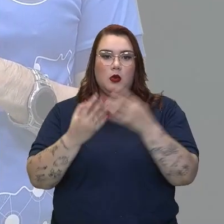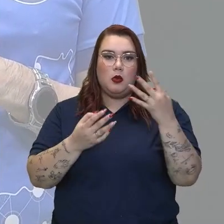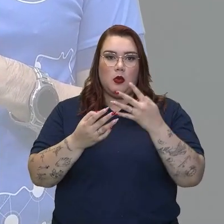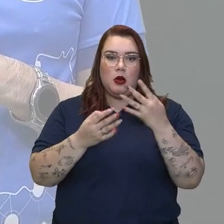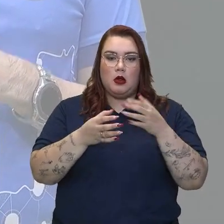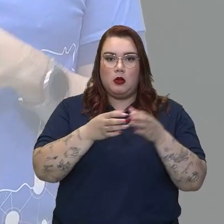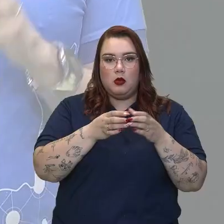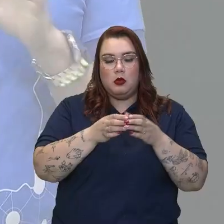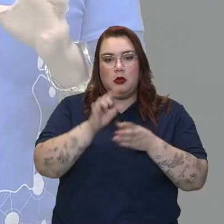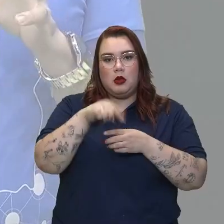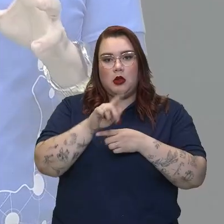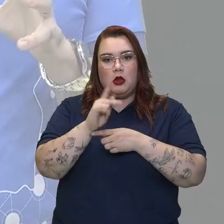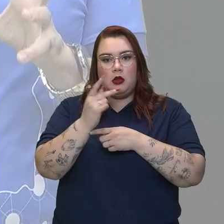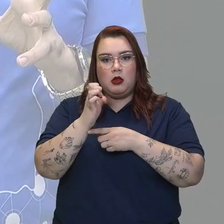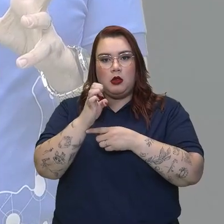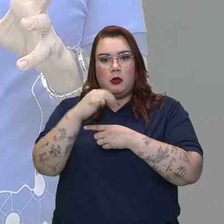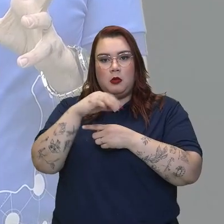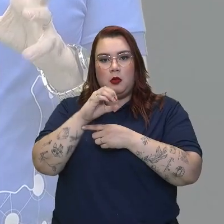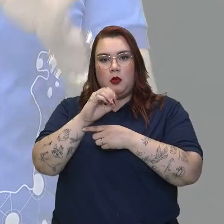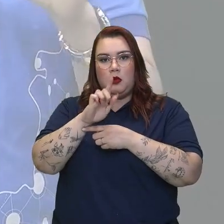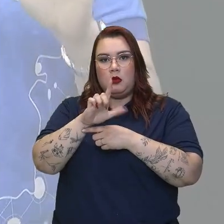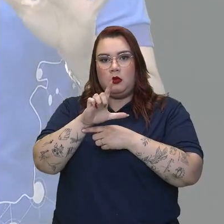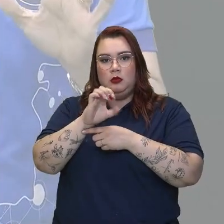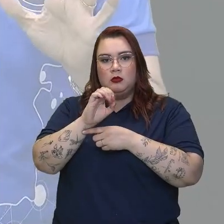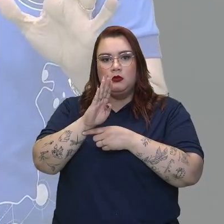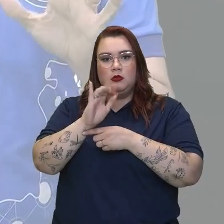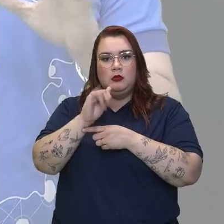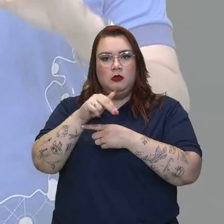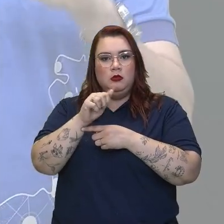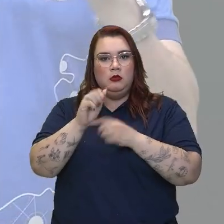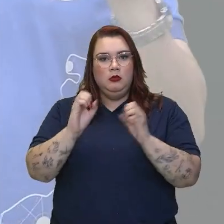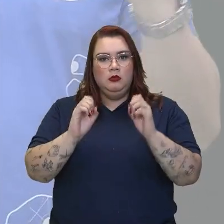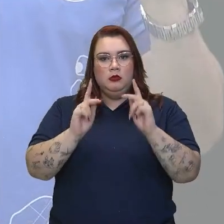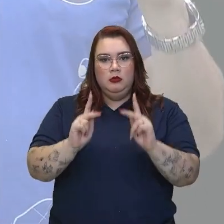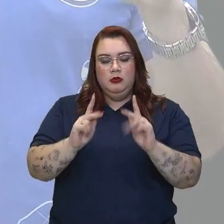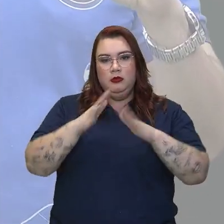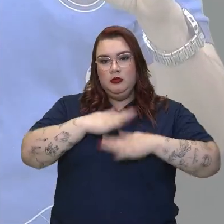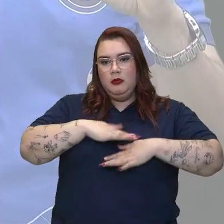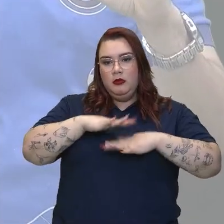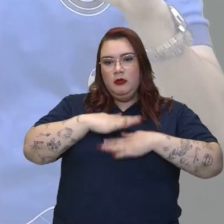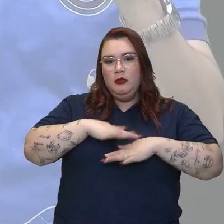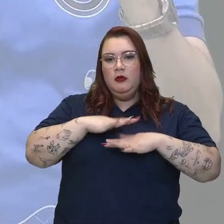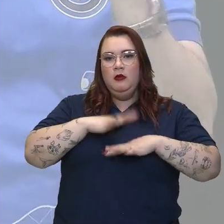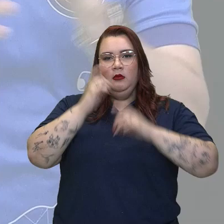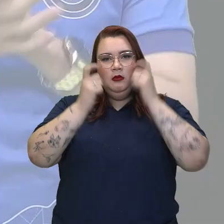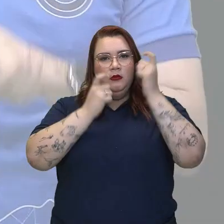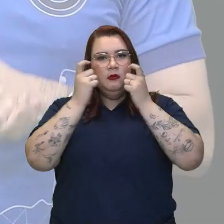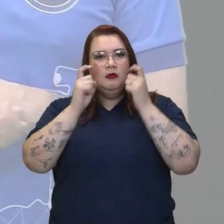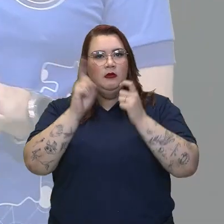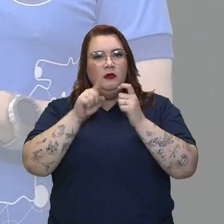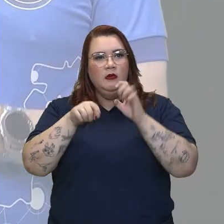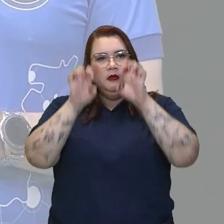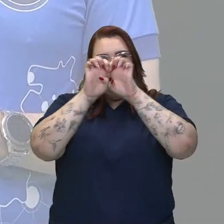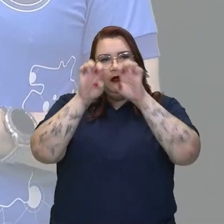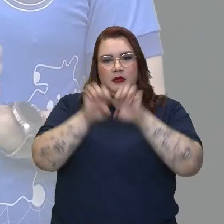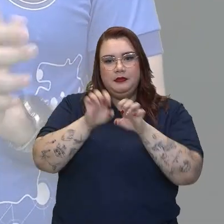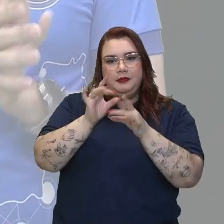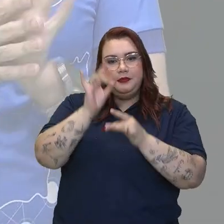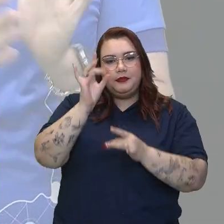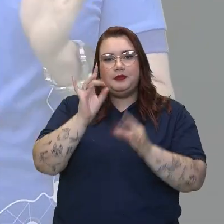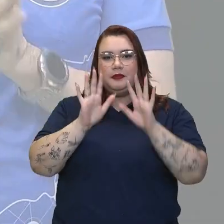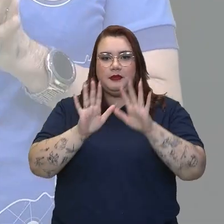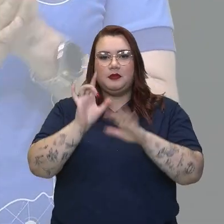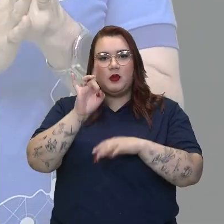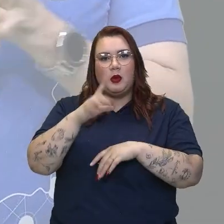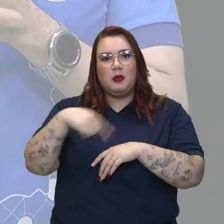Tá bom? Ficou mais claro? Calma, não se assusta com aquela estrutura grande. É só para despertar a curiosidade de